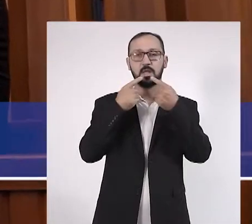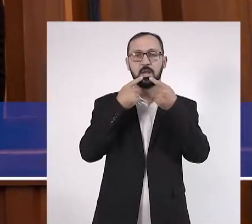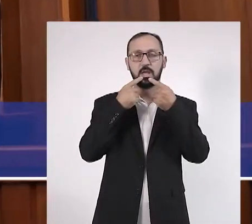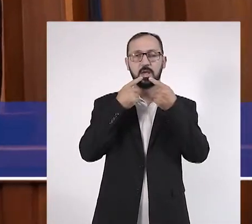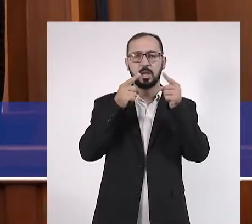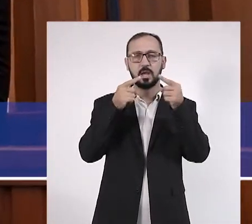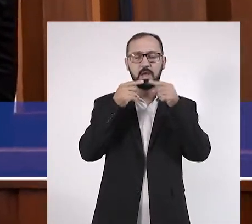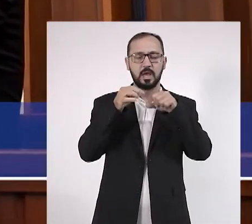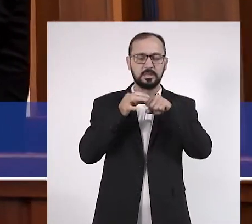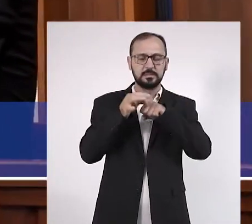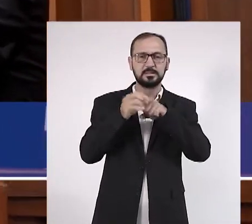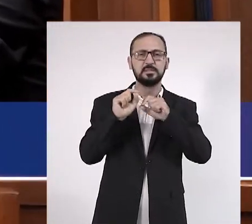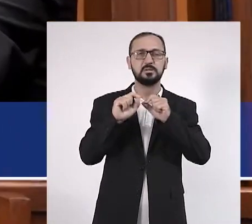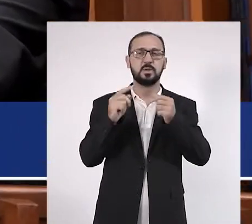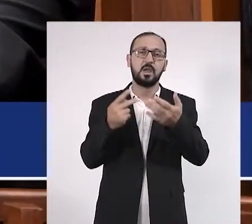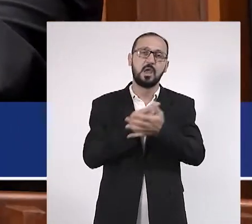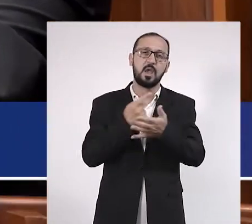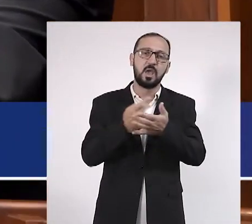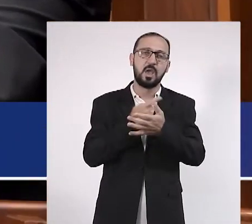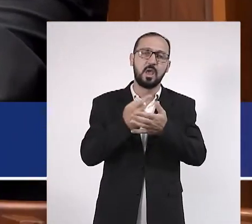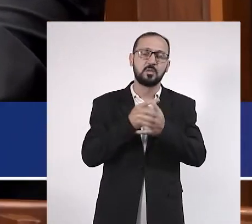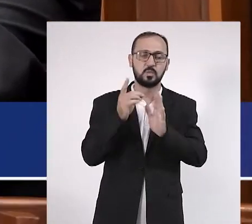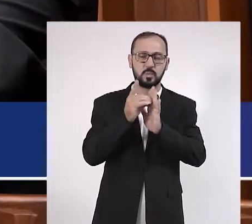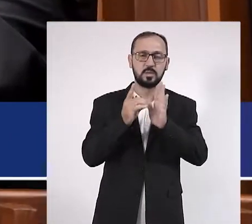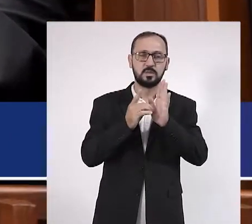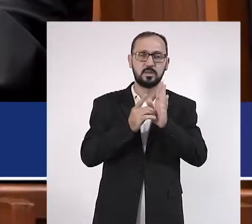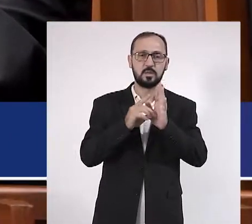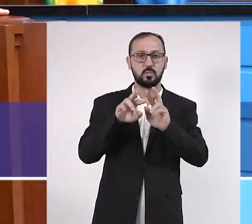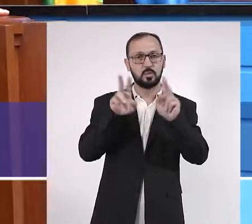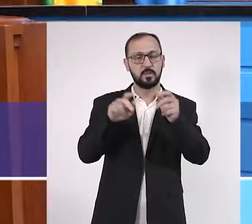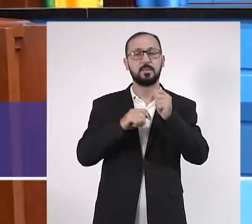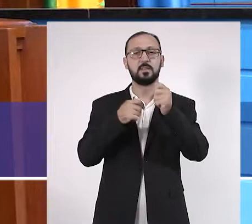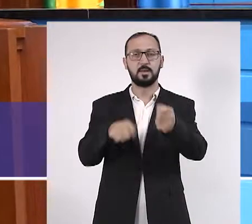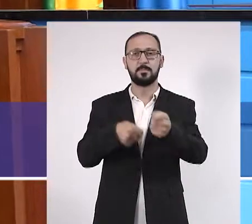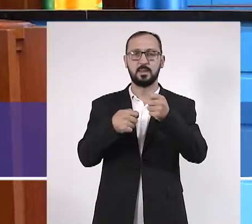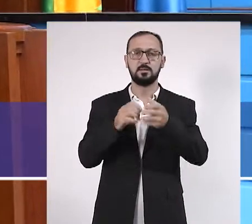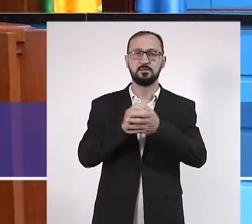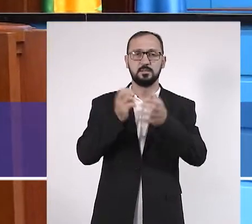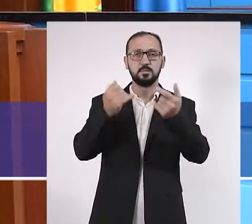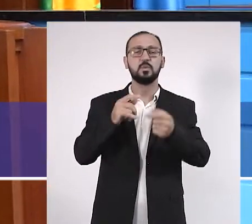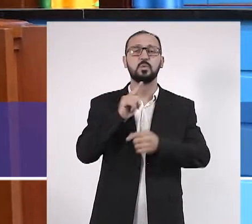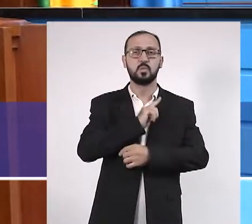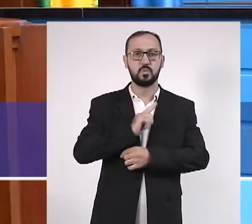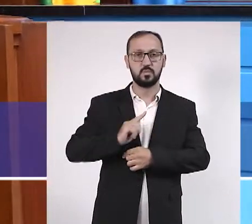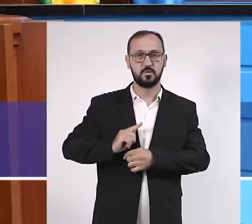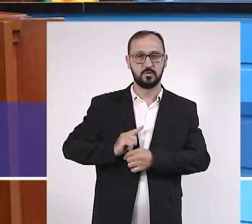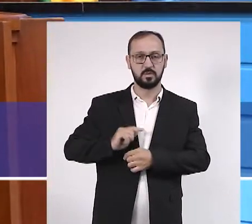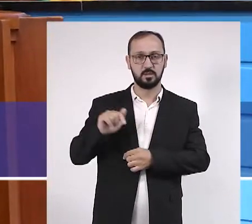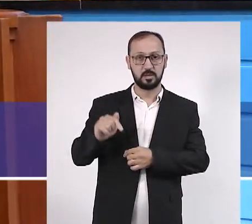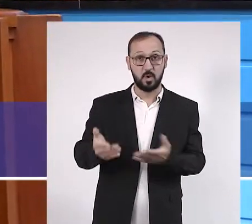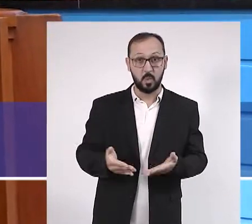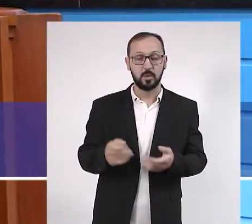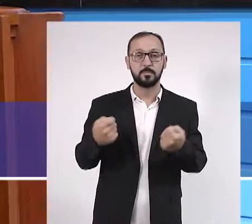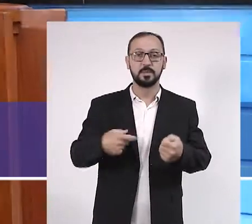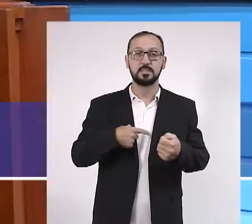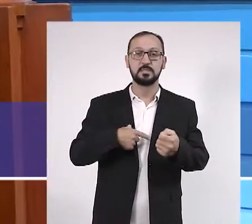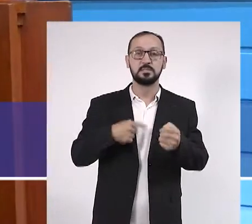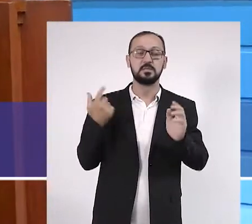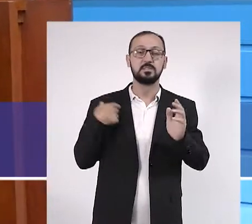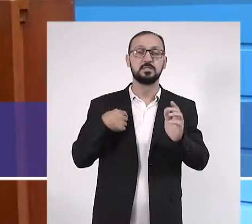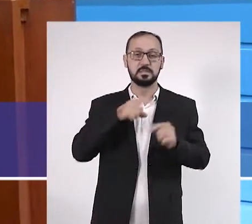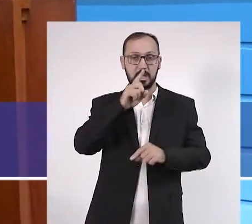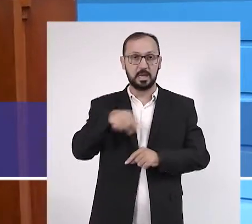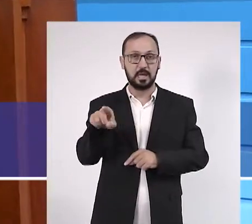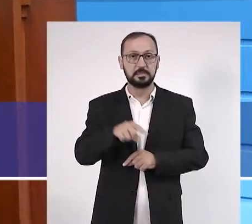novo decreto com as regras da pesca em Mato Grosso do Sul. Em seu discurso, falou que o governo estadual precisa suspender a